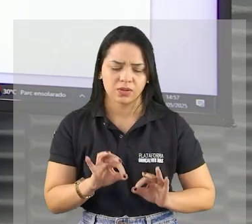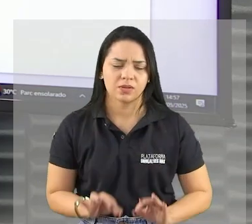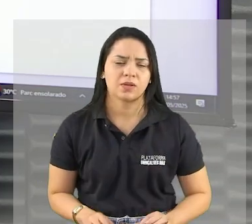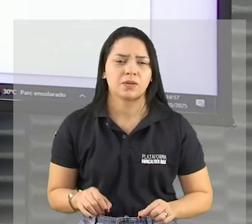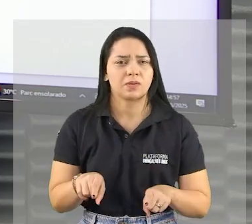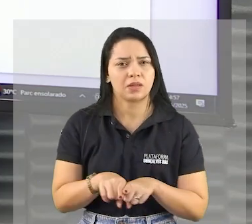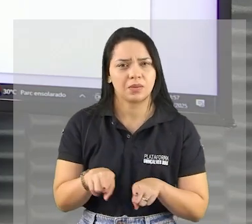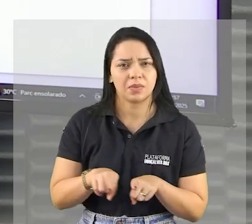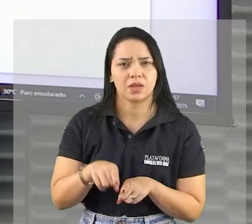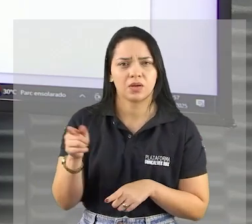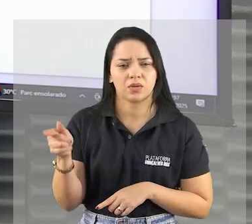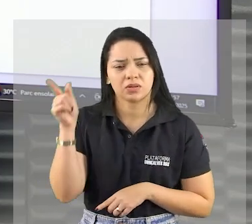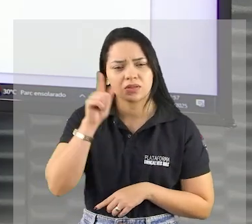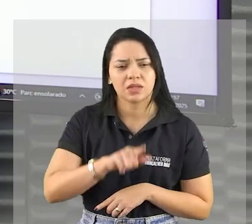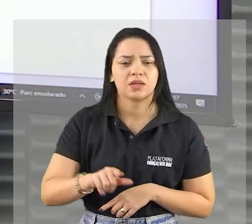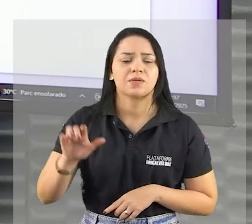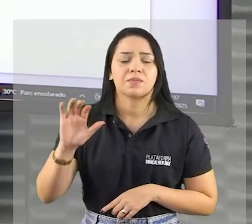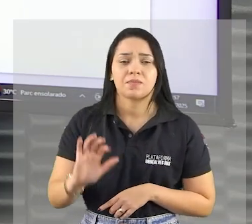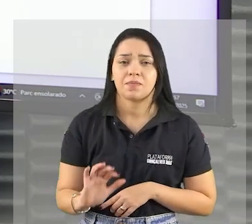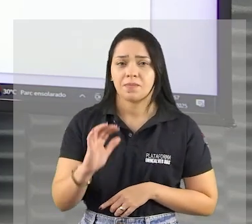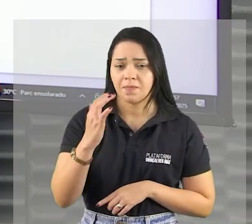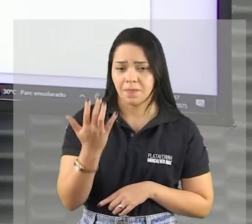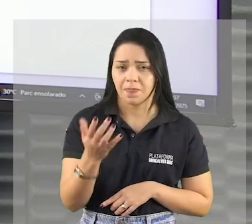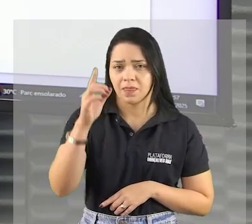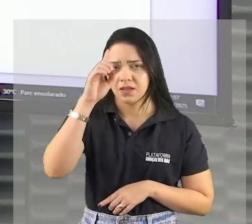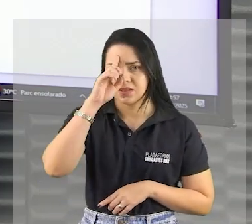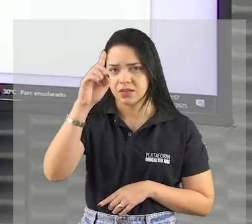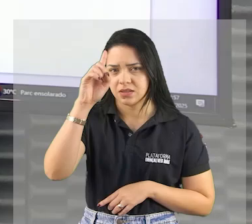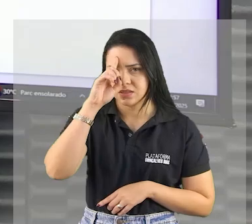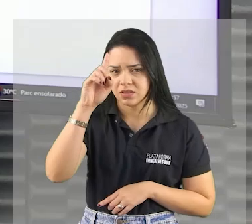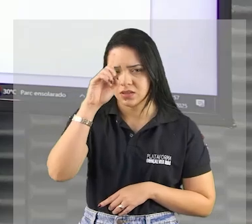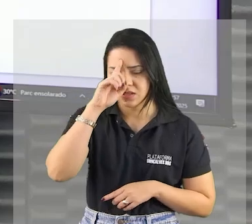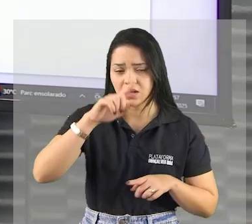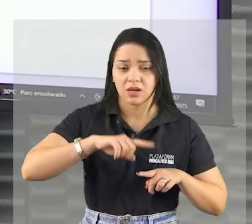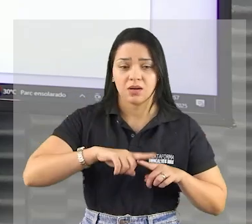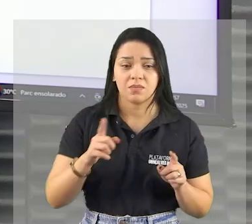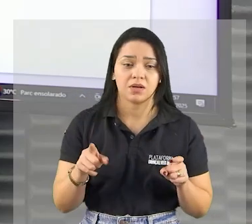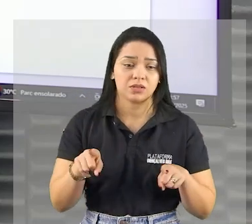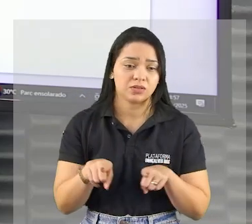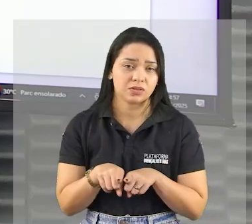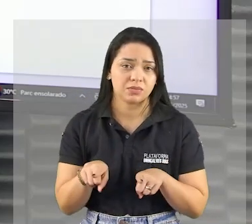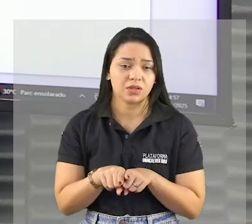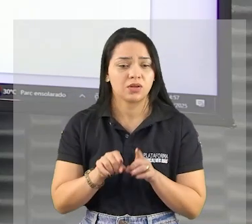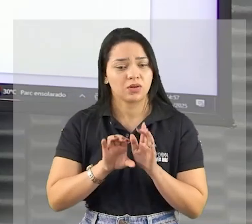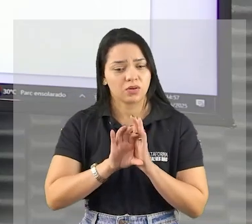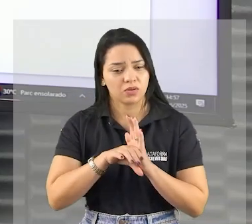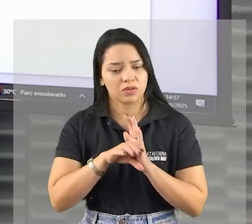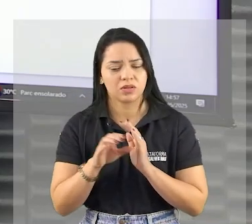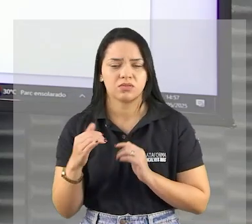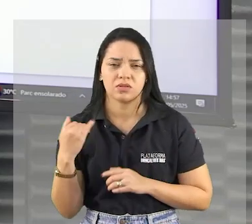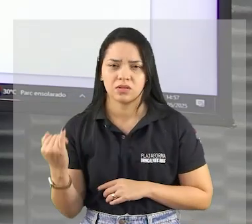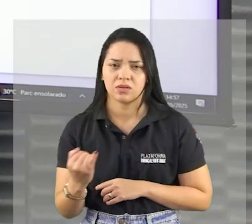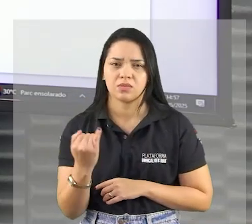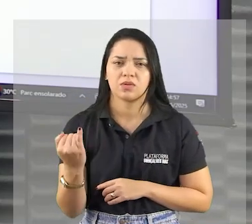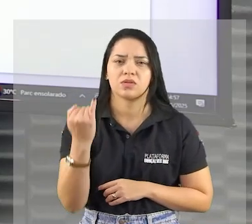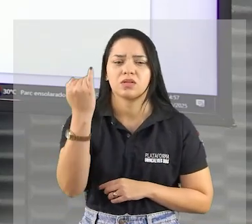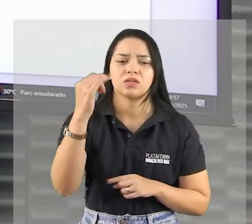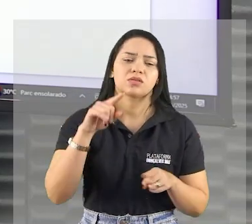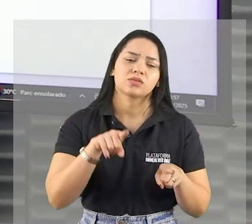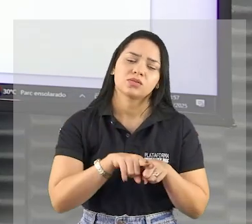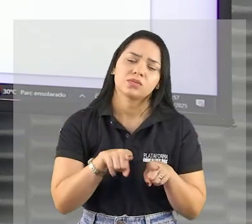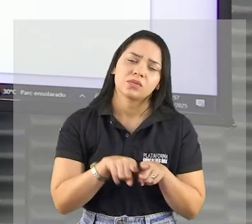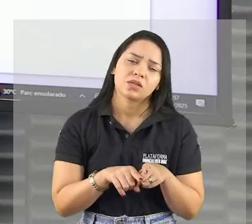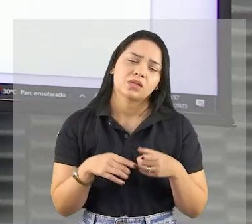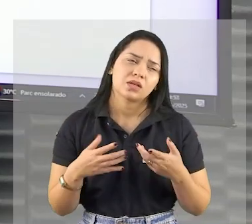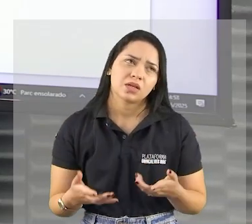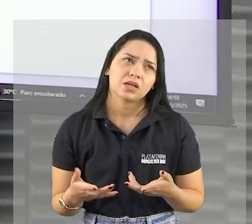Que consegue agregar situações do seu cotidiano, mas também conceitos conceitos-chave, né? Também articular